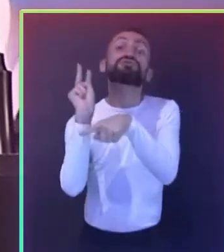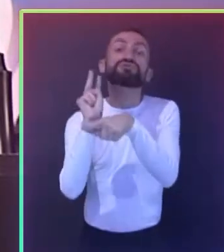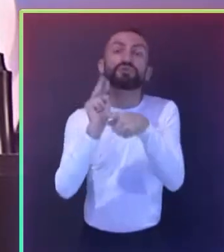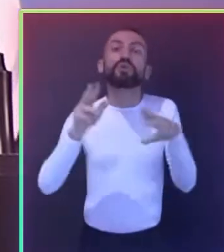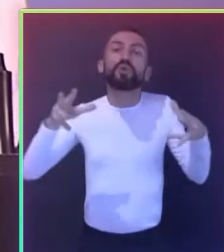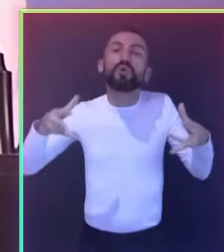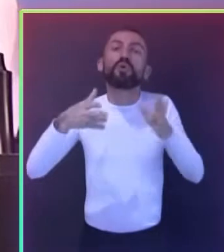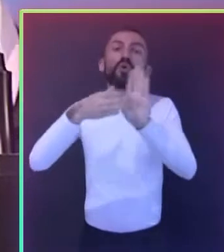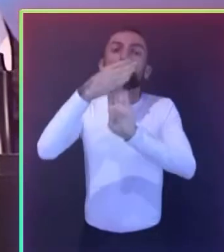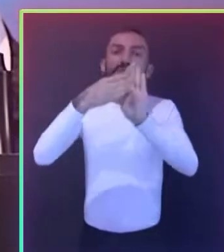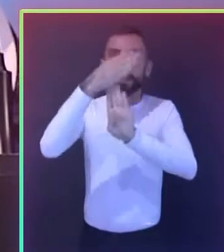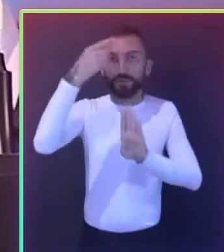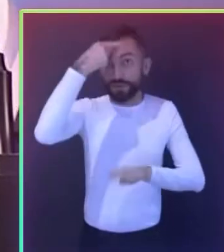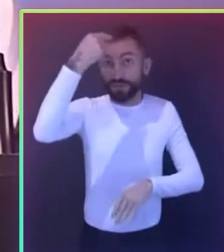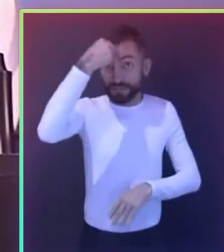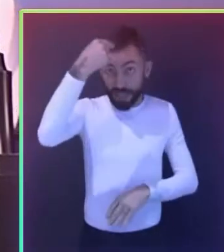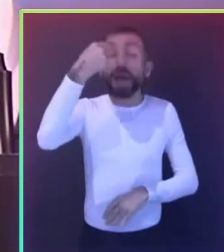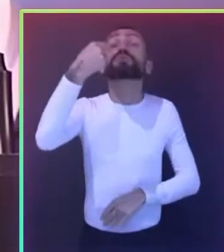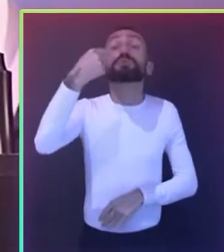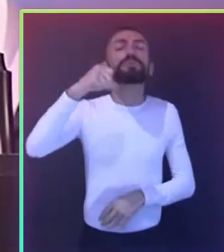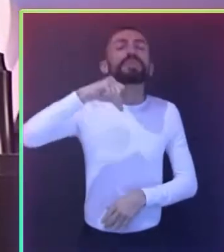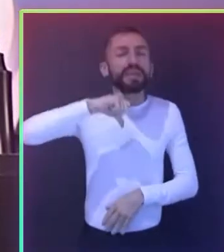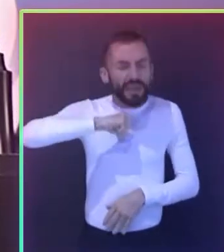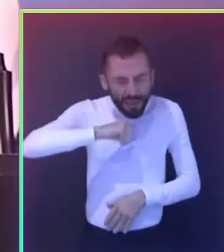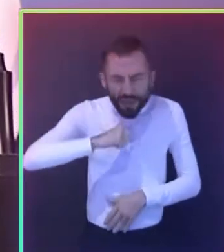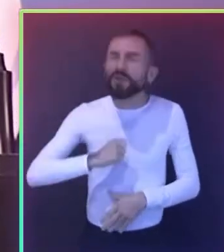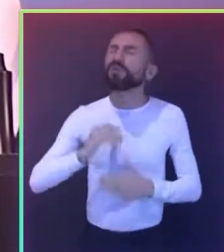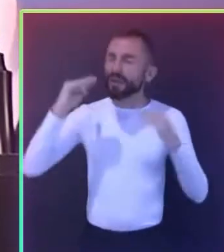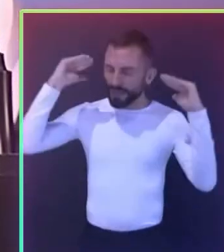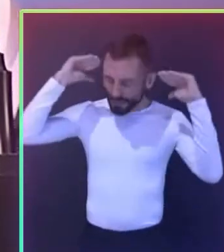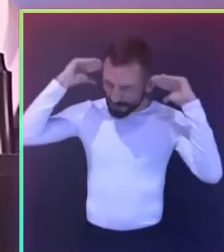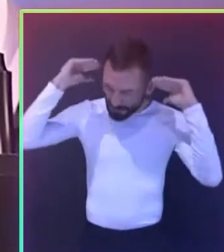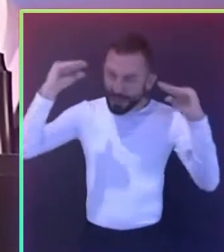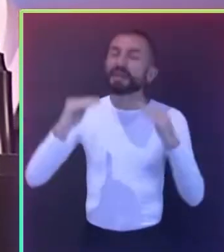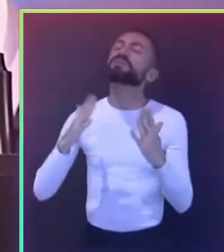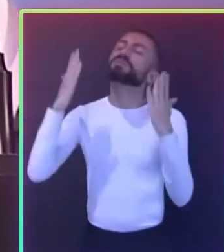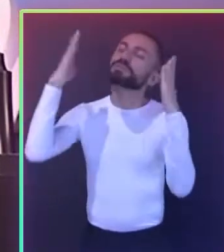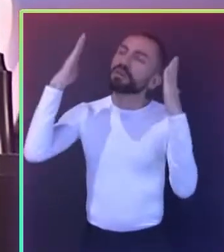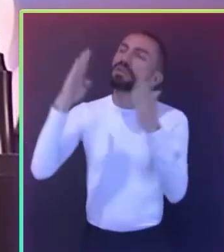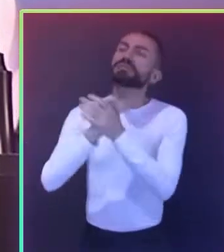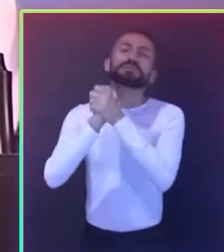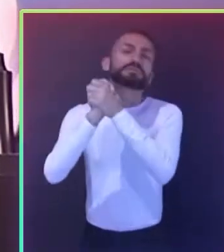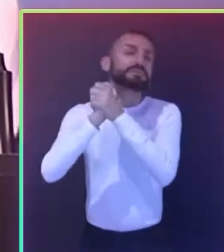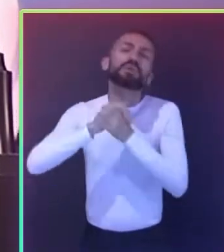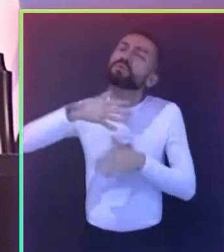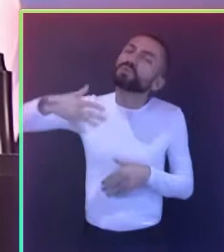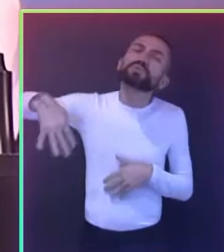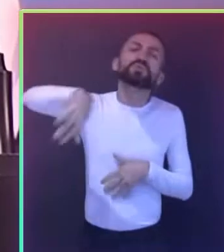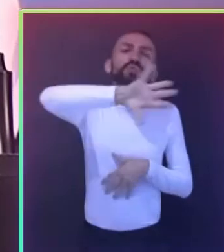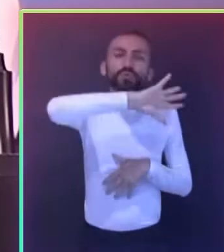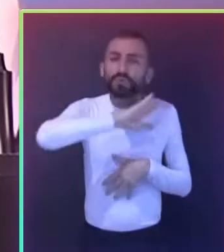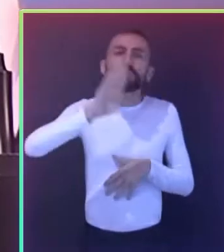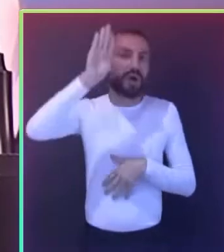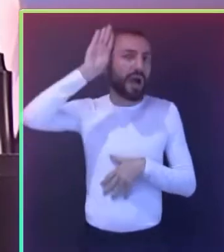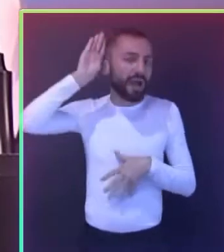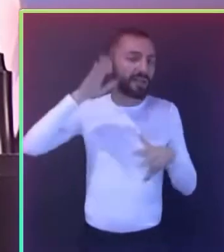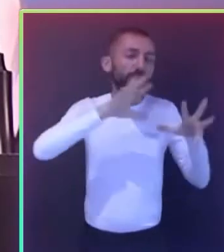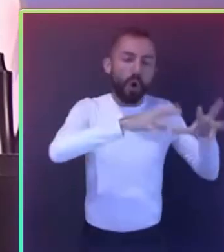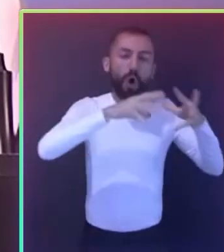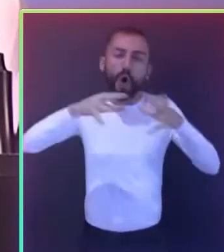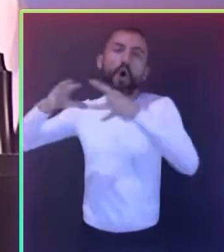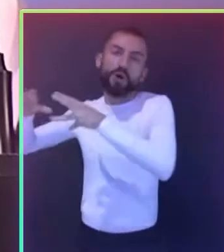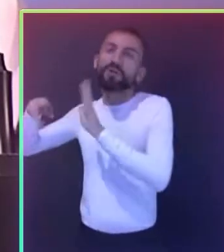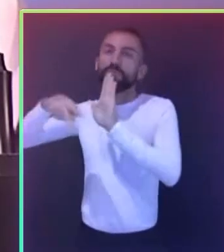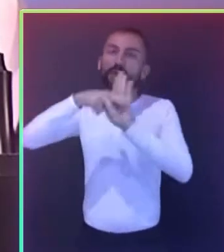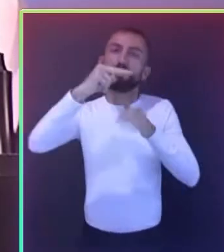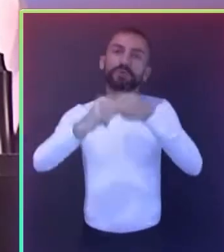em nome de quem Manifesto meu respeito saudação a todos os órgãos colegiados da nossa universidade